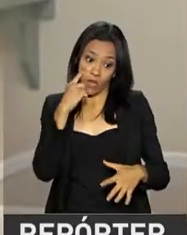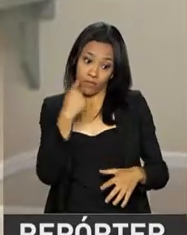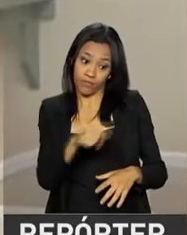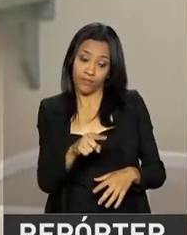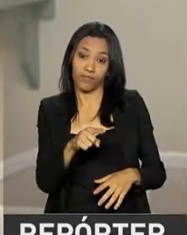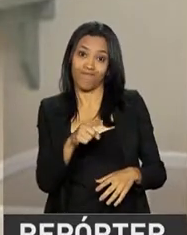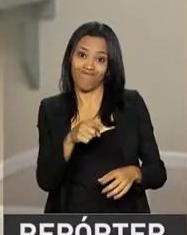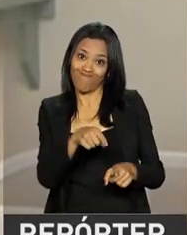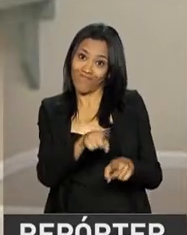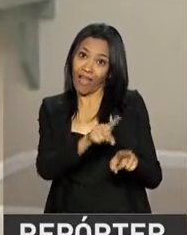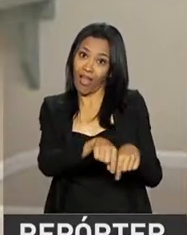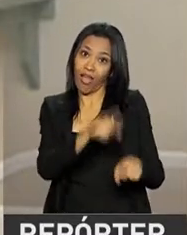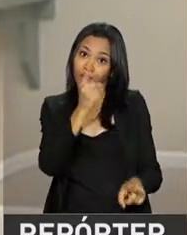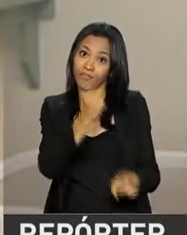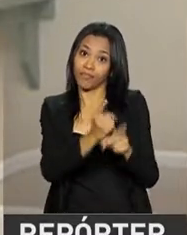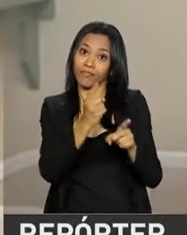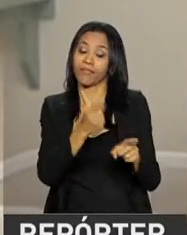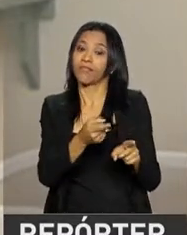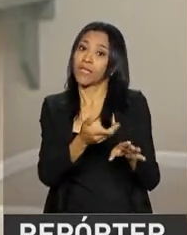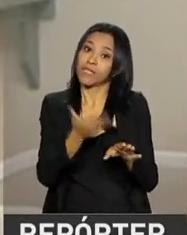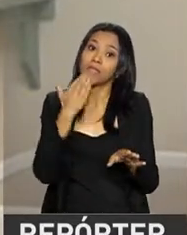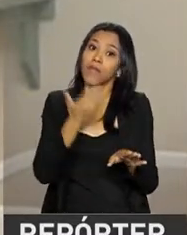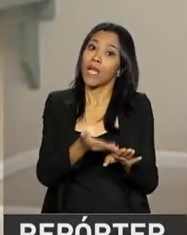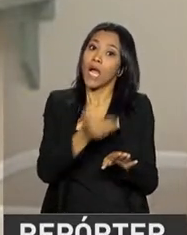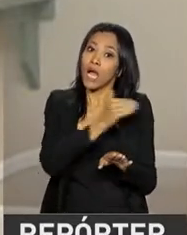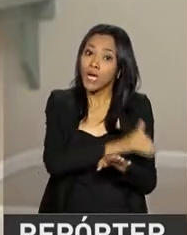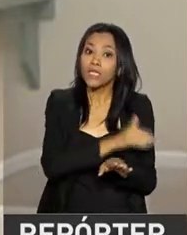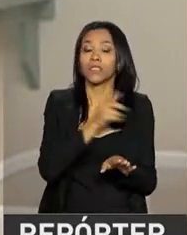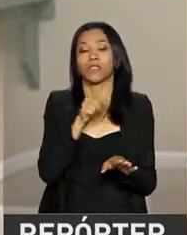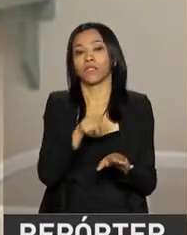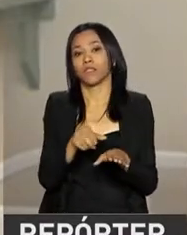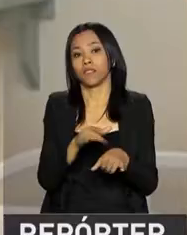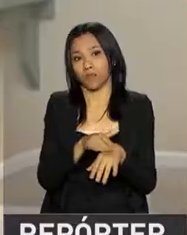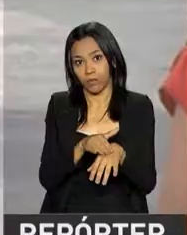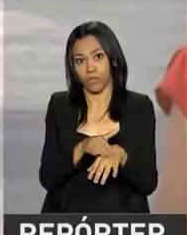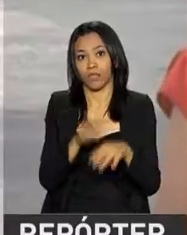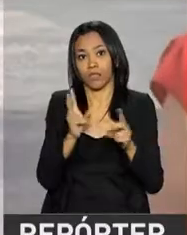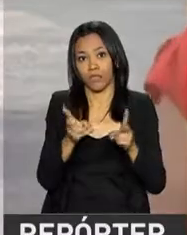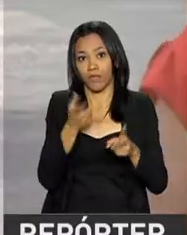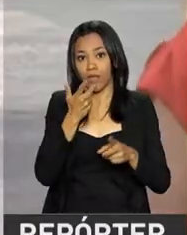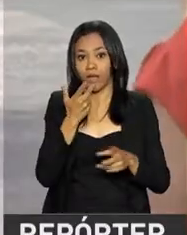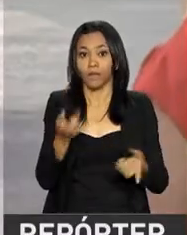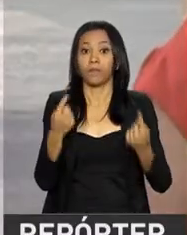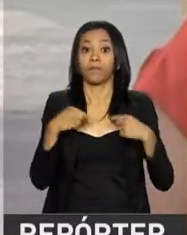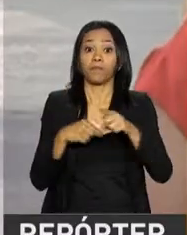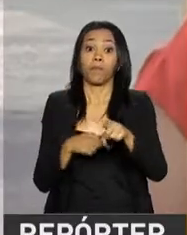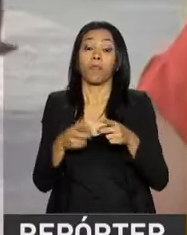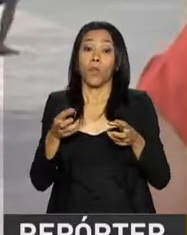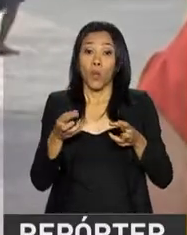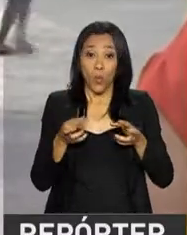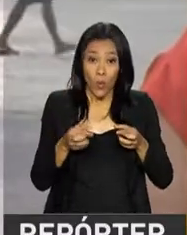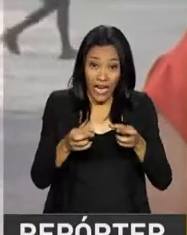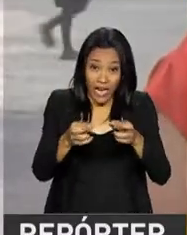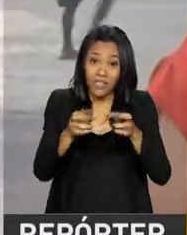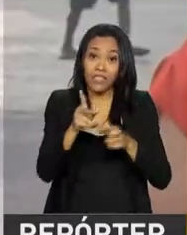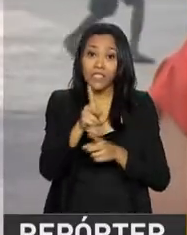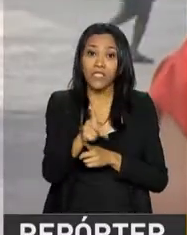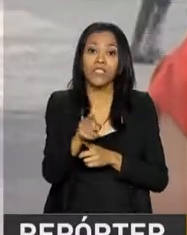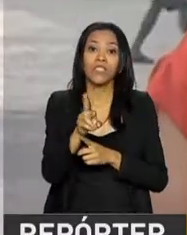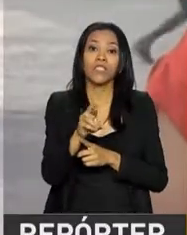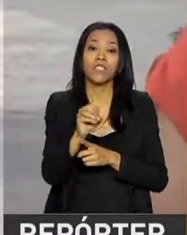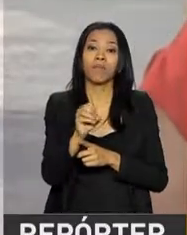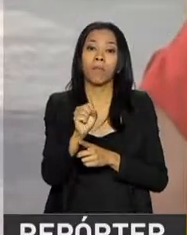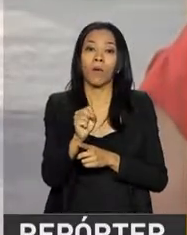para coroar o diagnóstico precoce, que a gente sempre, insistentemente, está falando sobre isso. O câncer de próstata é um dos mais comuns entre os